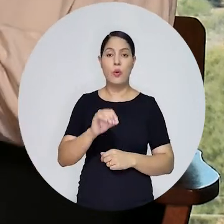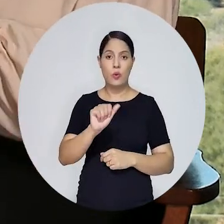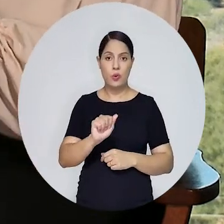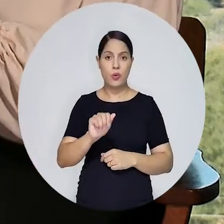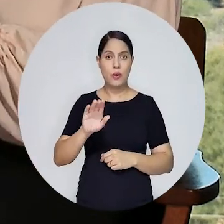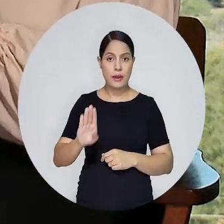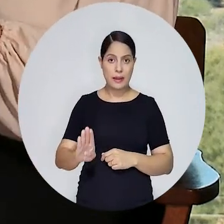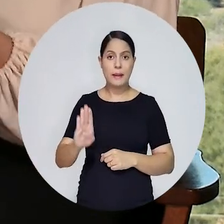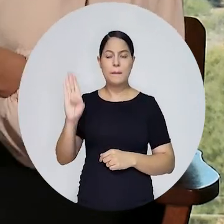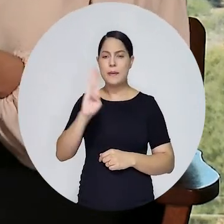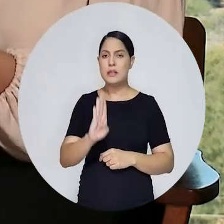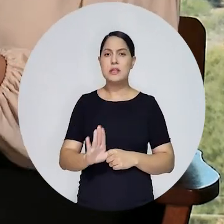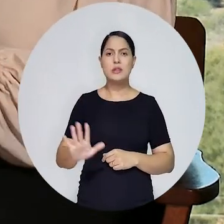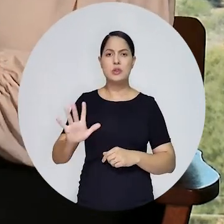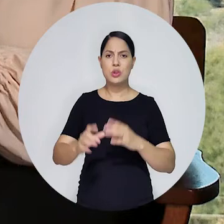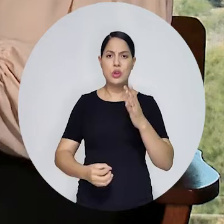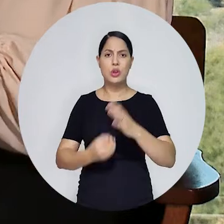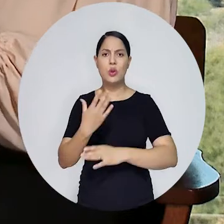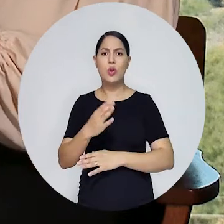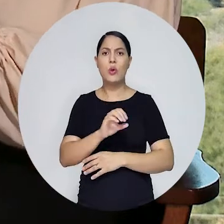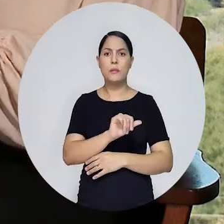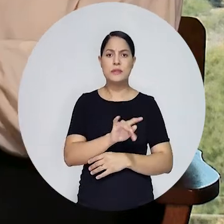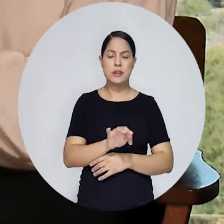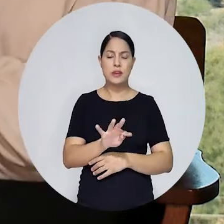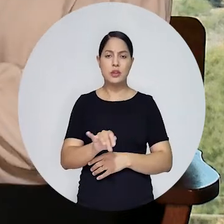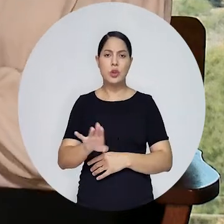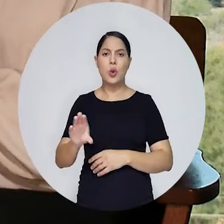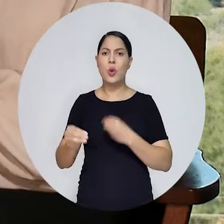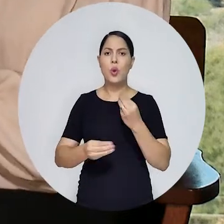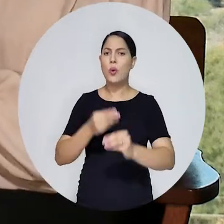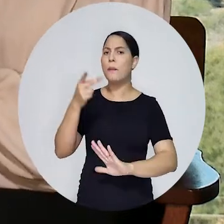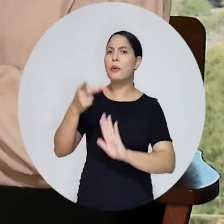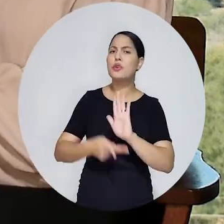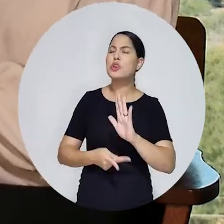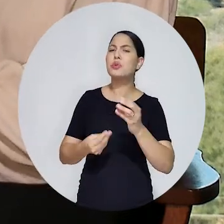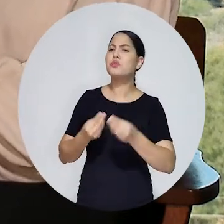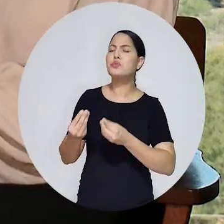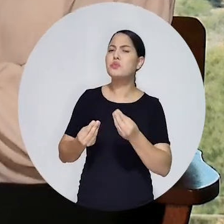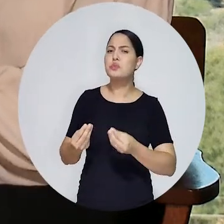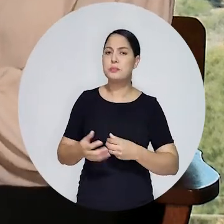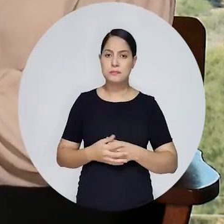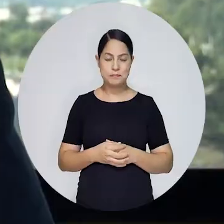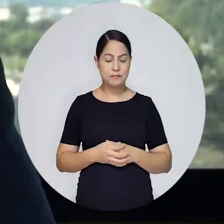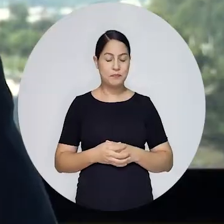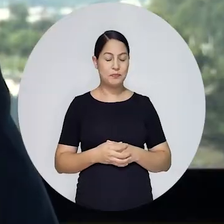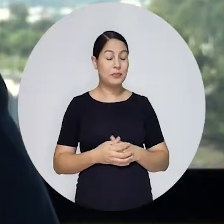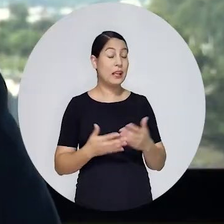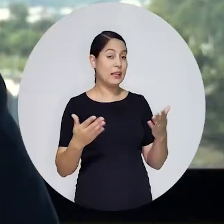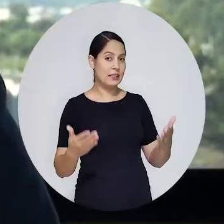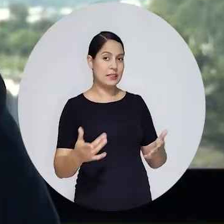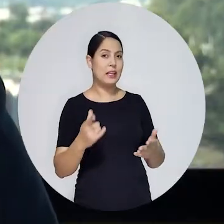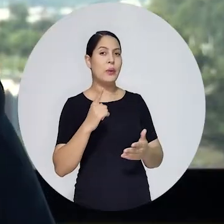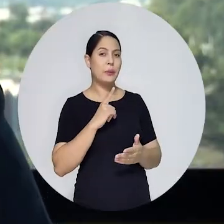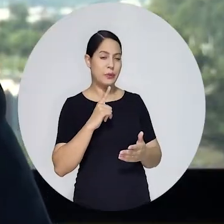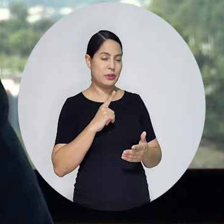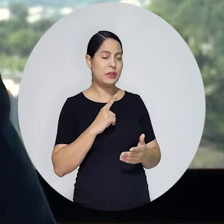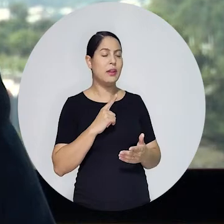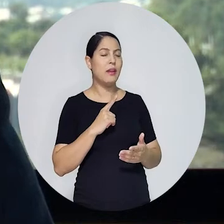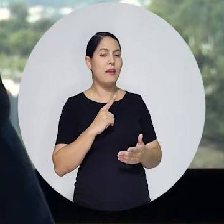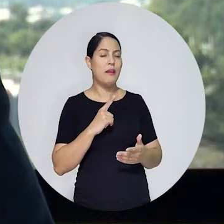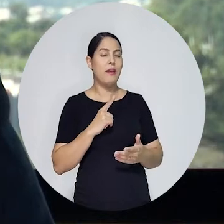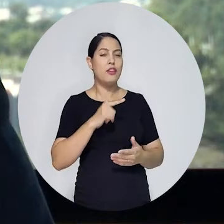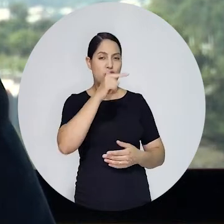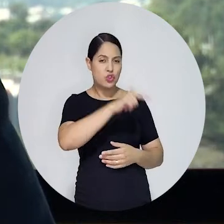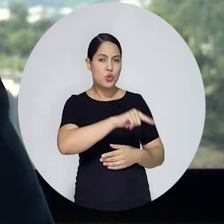Nacional justamente para atuar em casos de inobservância da decisão do STJ. Como é que funciona esse projeto? Tudo veio a partir